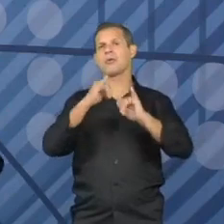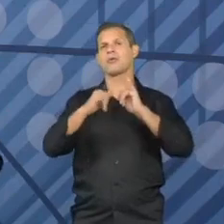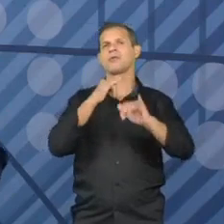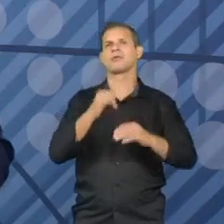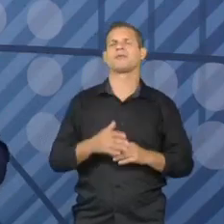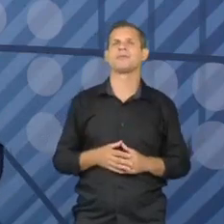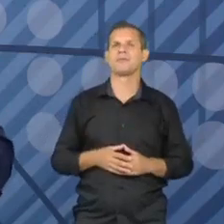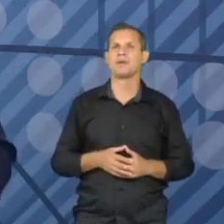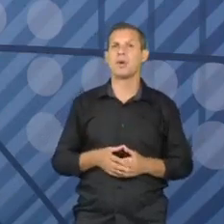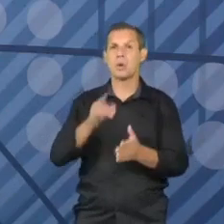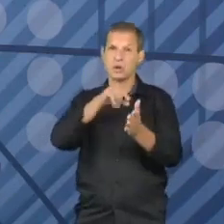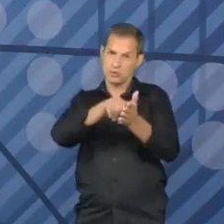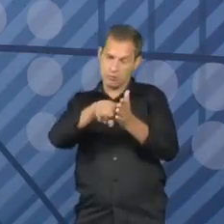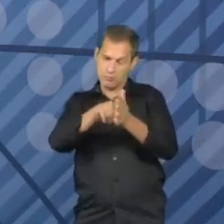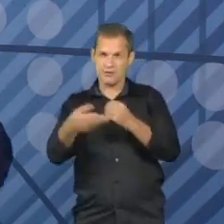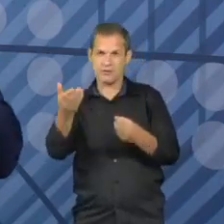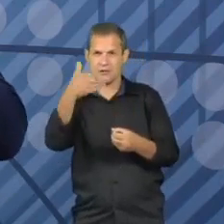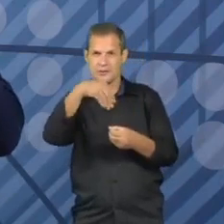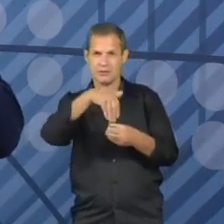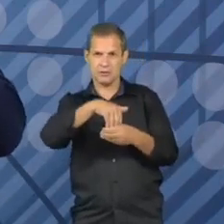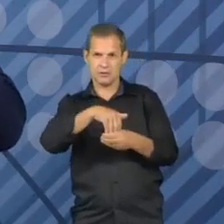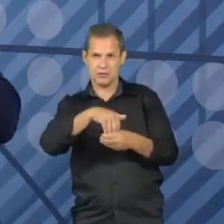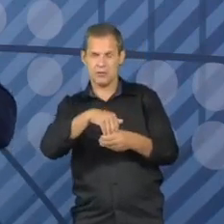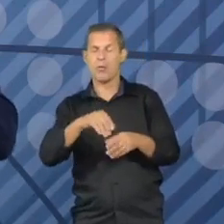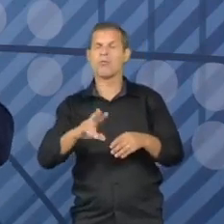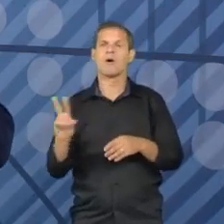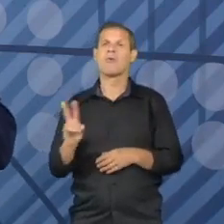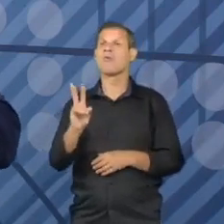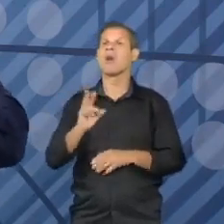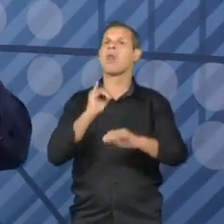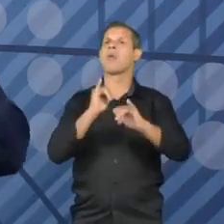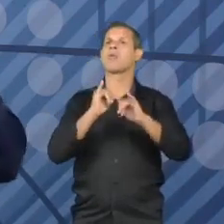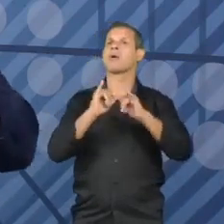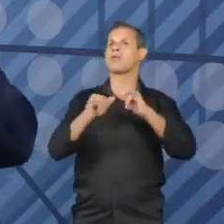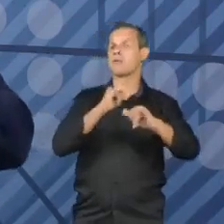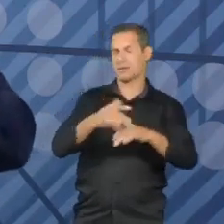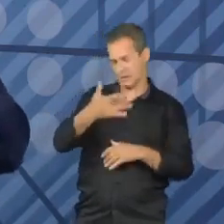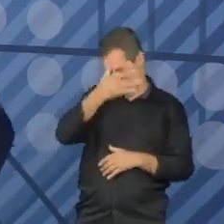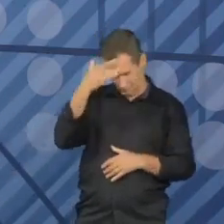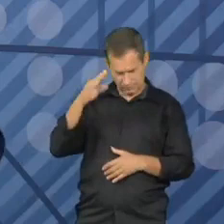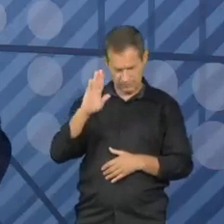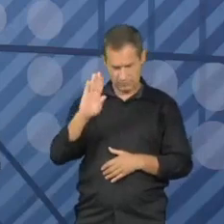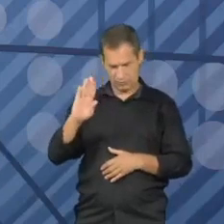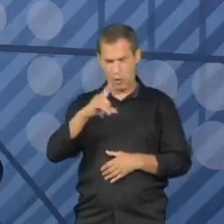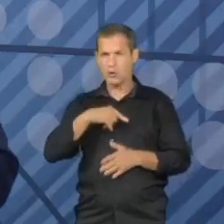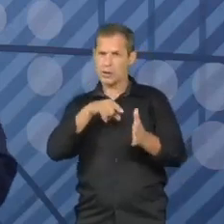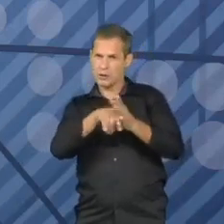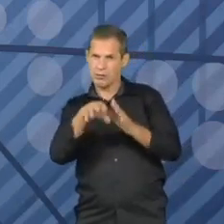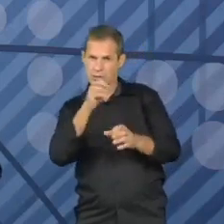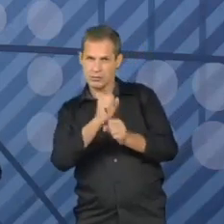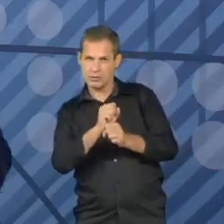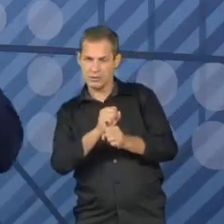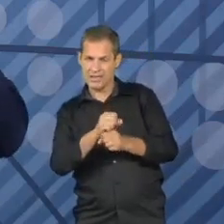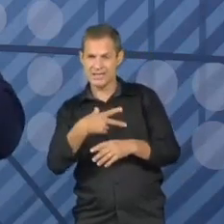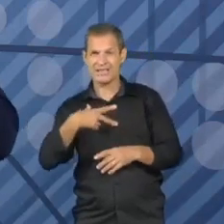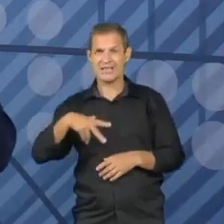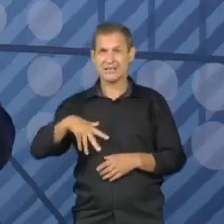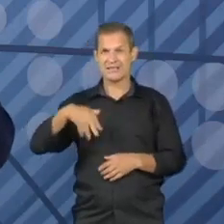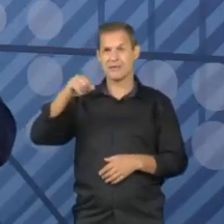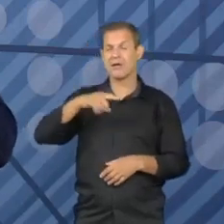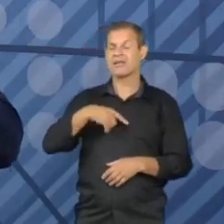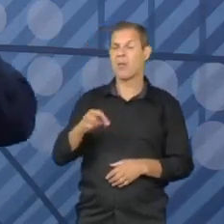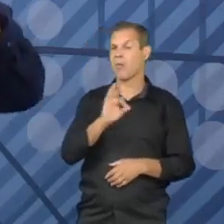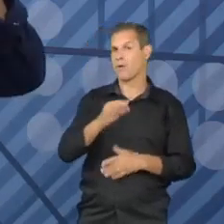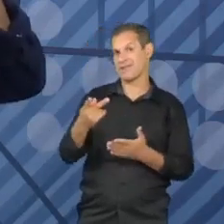informação de uma pesquisa eleitoral. Então, o valor é informado do candidato que tem uma probabilidade de vencer, mas existe uma margem